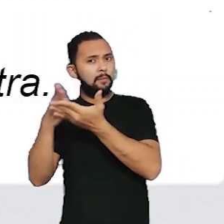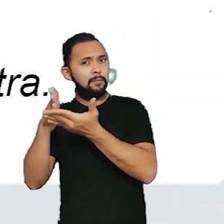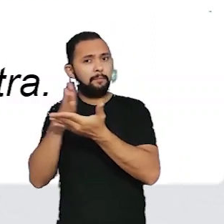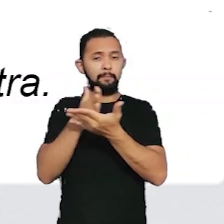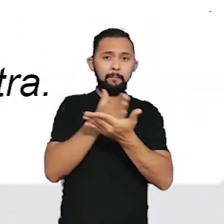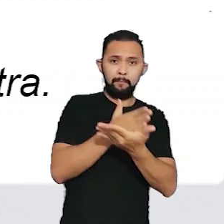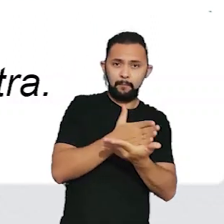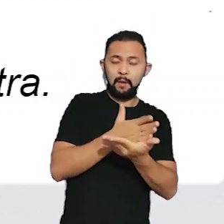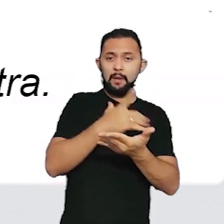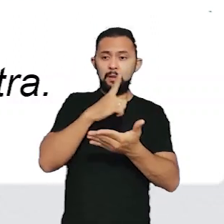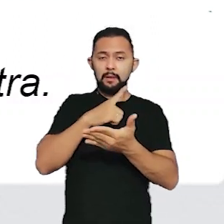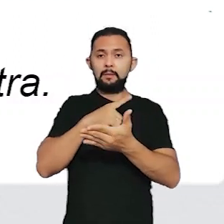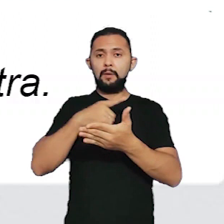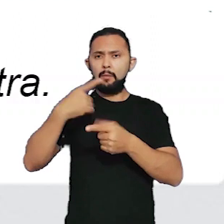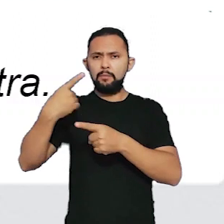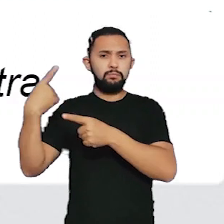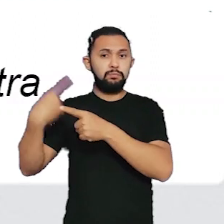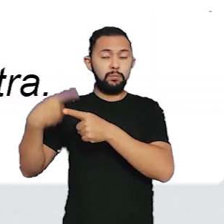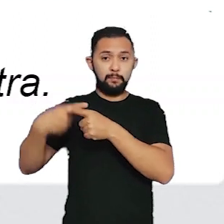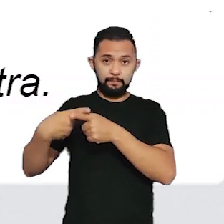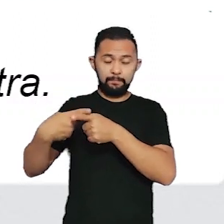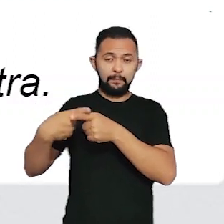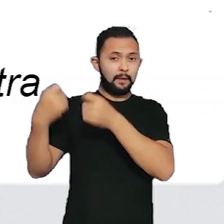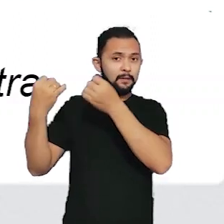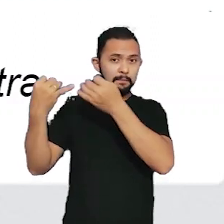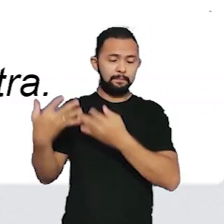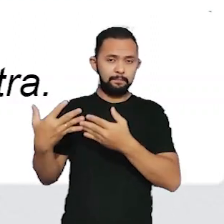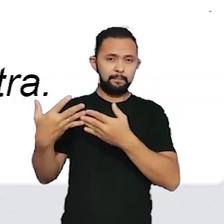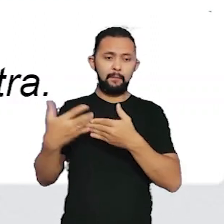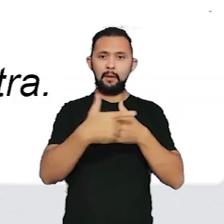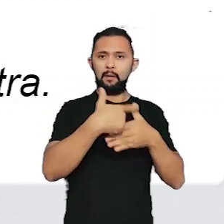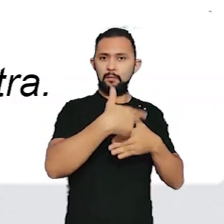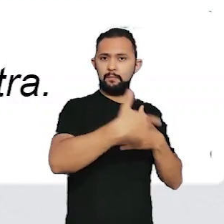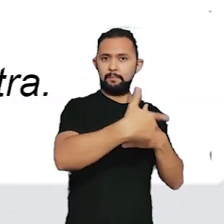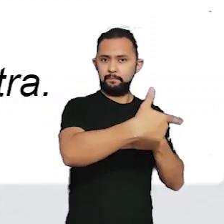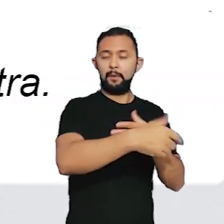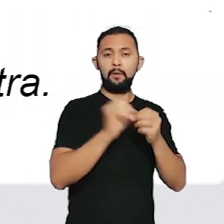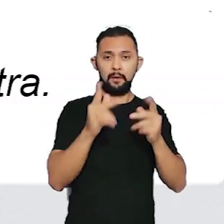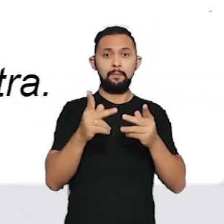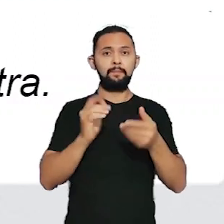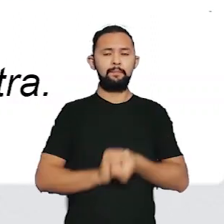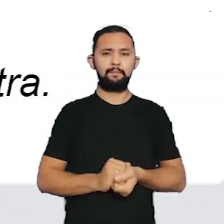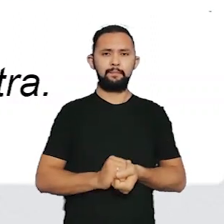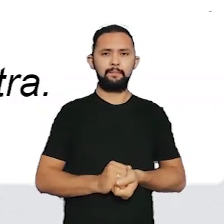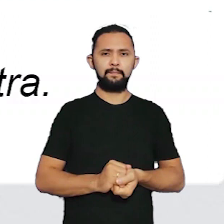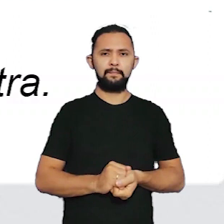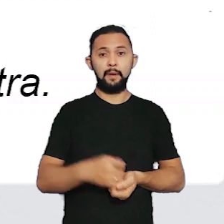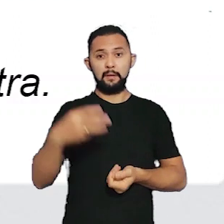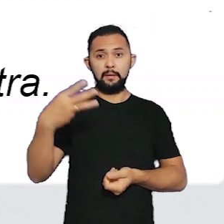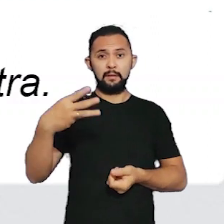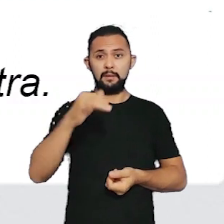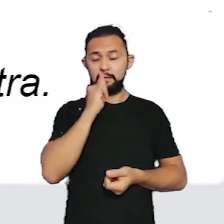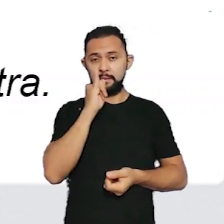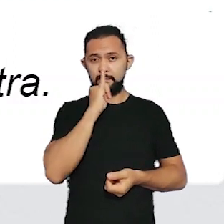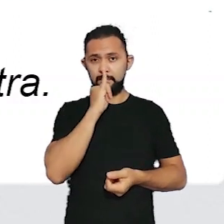chamar de oração subordinada adverbial causal. Beleza? Tranquilo, né? Terceiro exemplo,